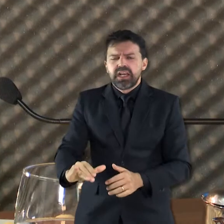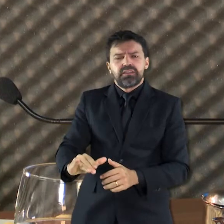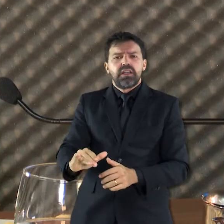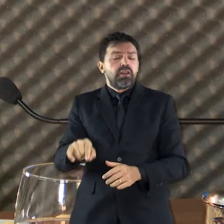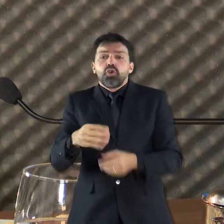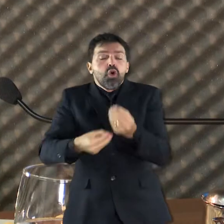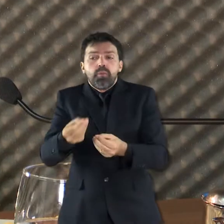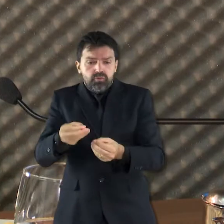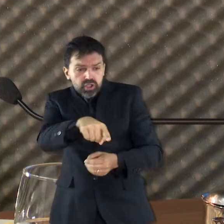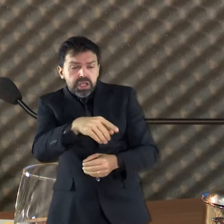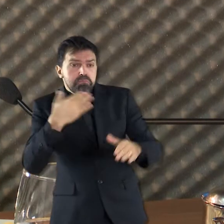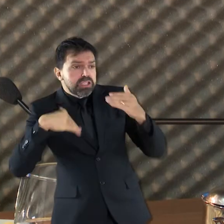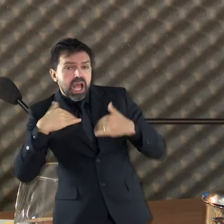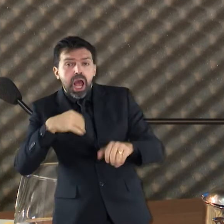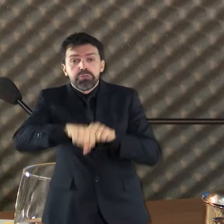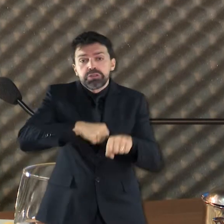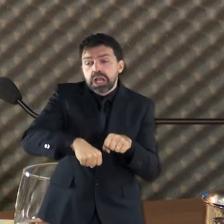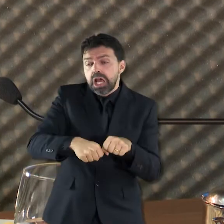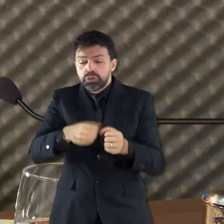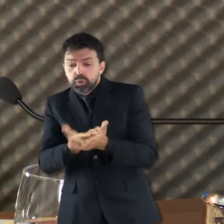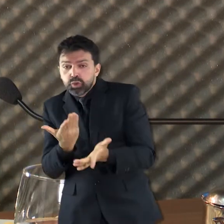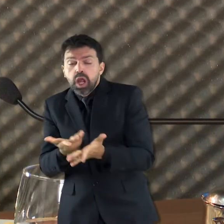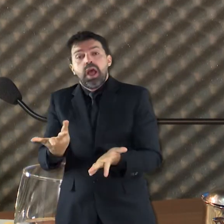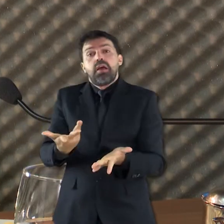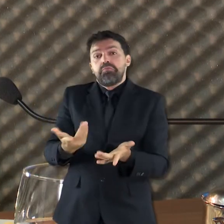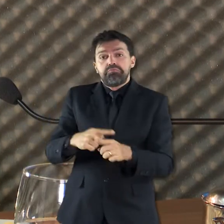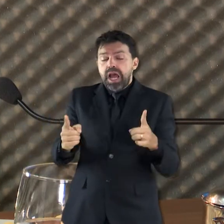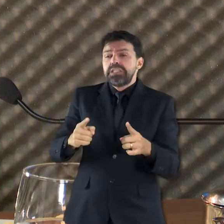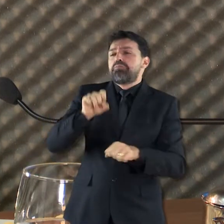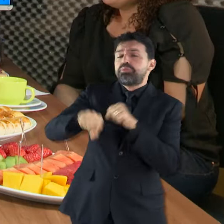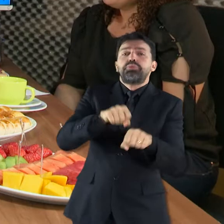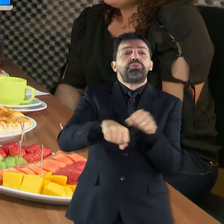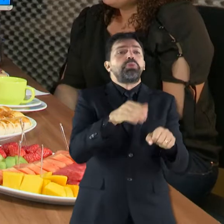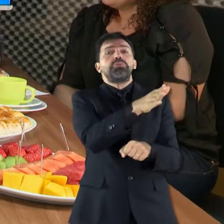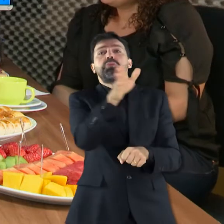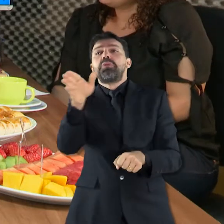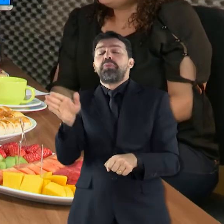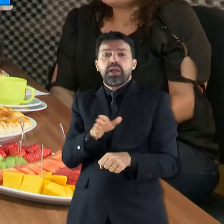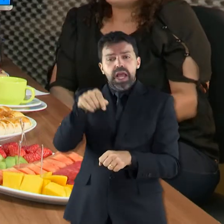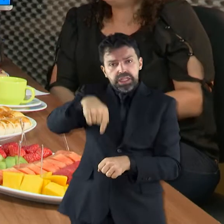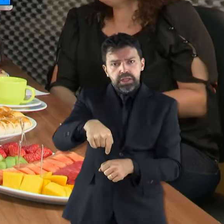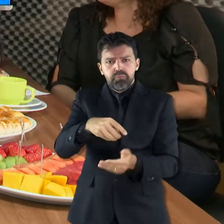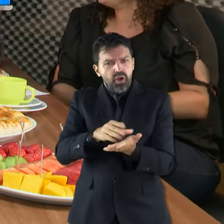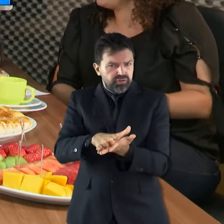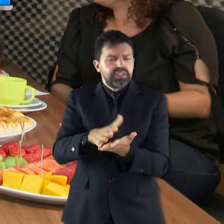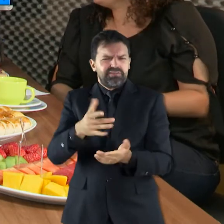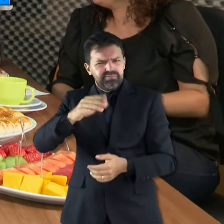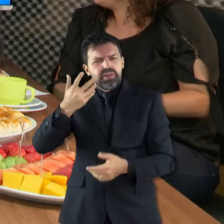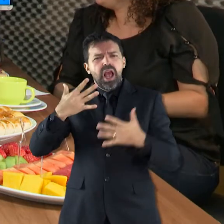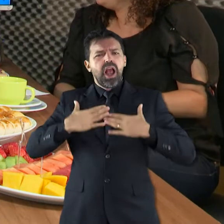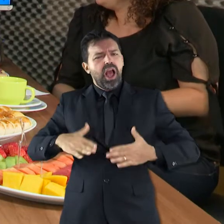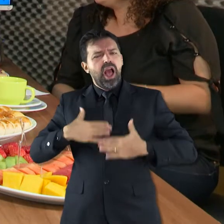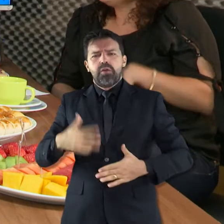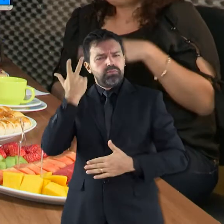passear de bicicleta. Ia pra rua mesmo, Ia brincar. Pra rua. Andava muito de bicicleta. Era tranquilo, né? Aqui, né? Era. Bem tranquilo, as crianças podiam aproveitar